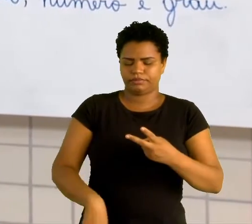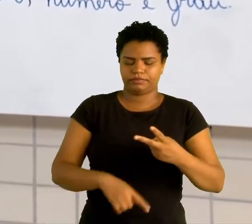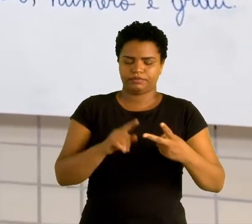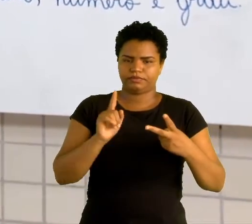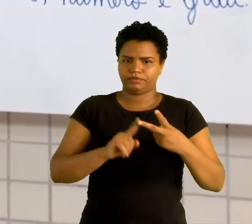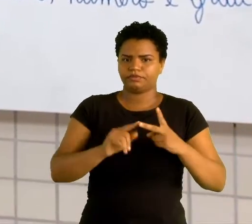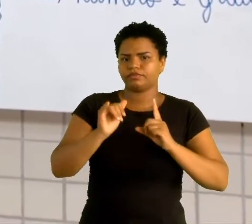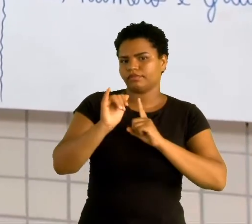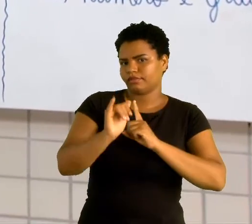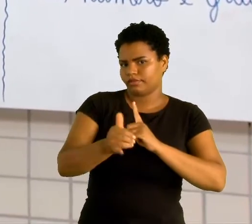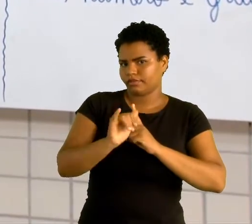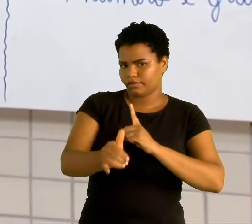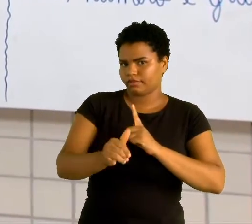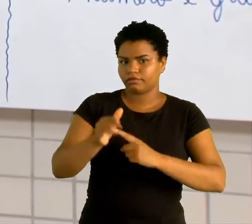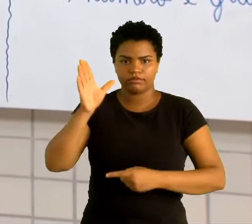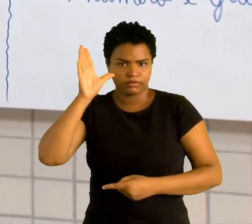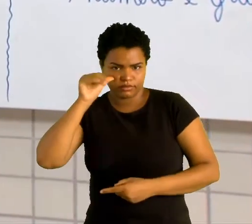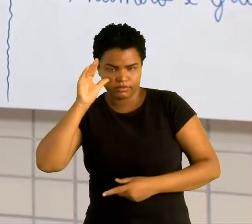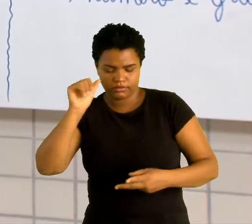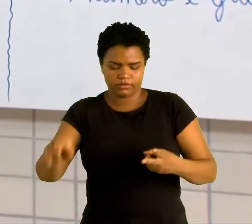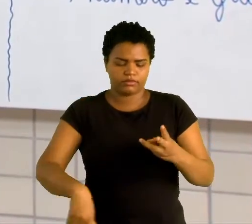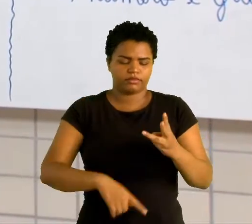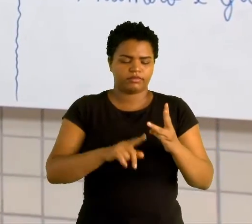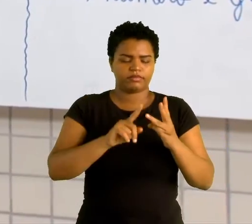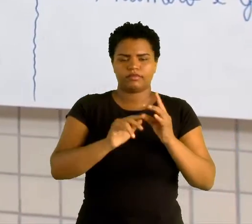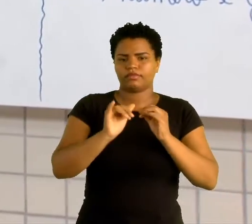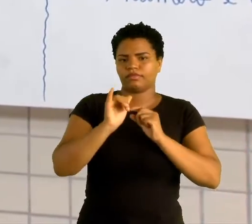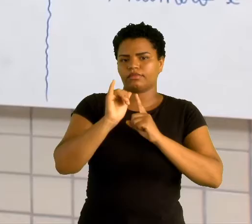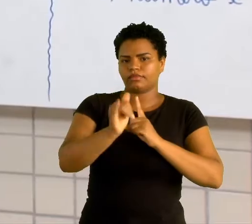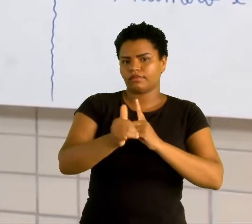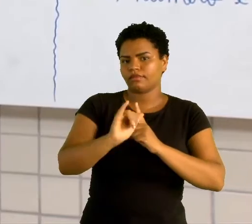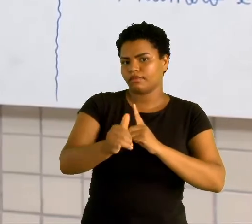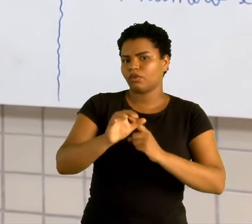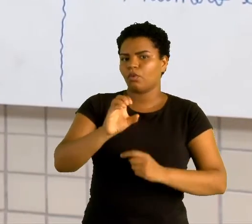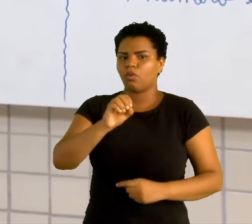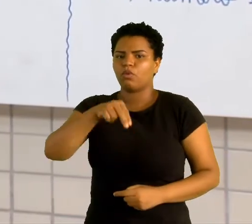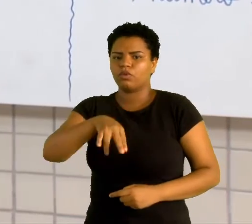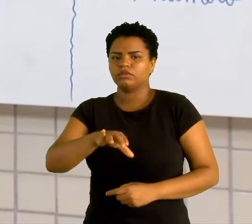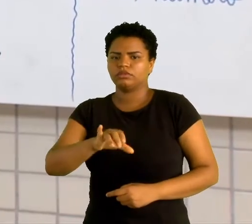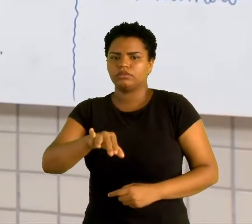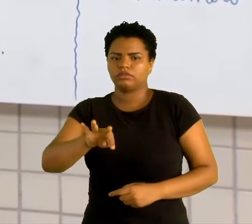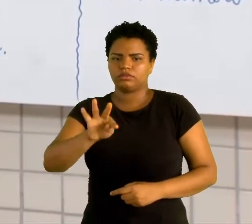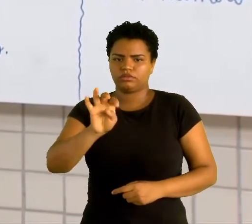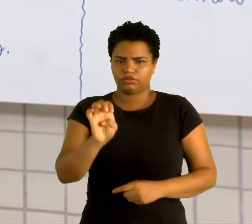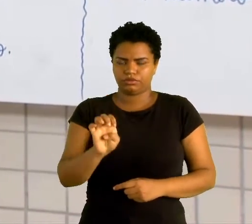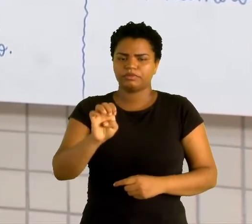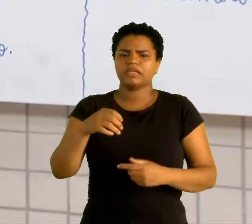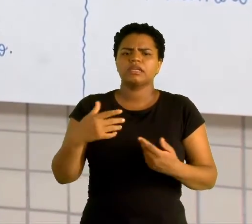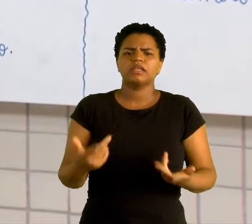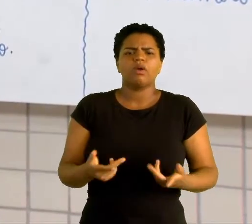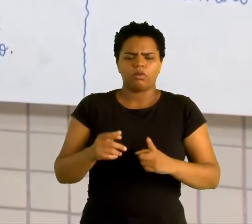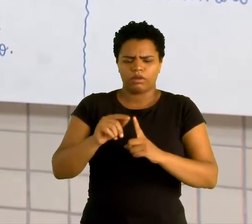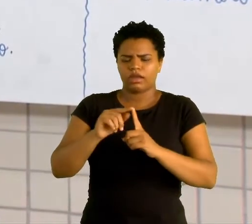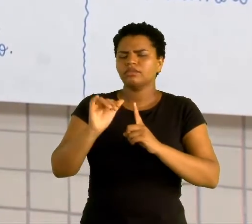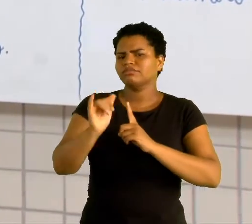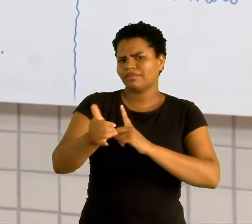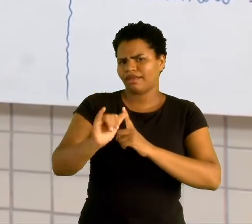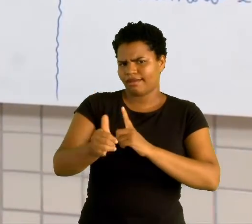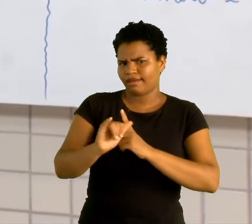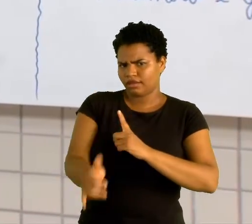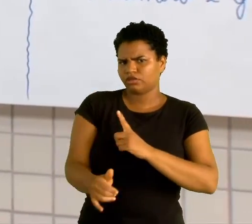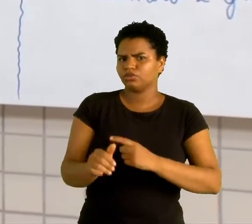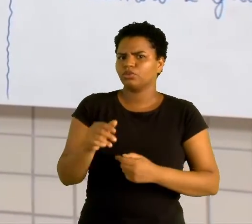narrador observador e o narrador onisciente. O que é o narrador personagem? Narrador personagem é aquele tipo